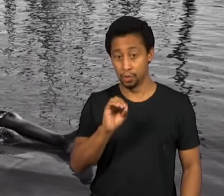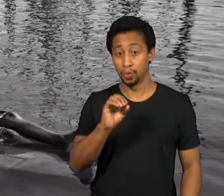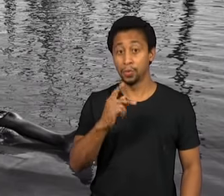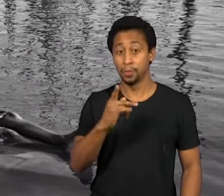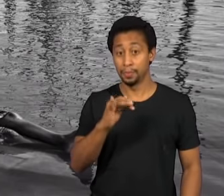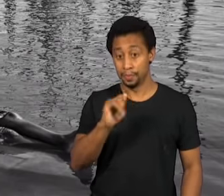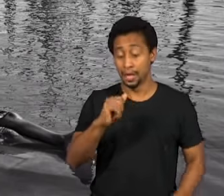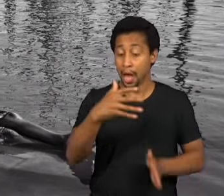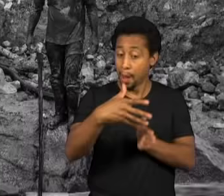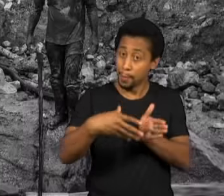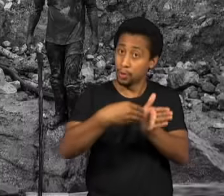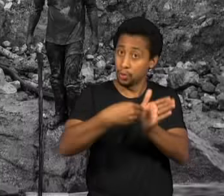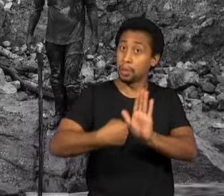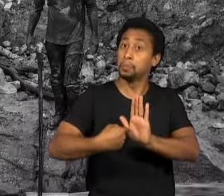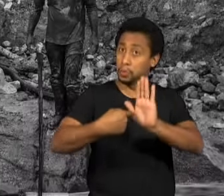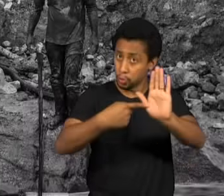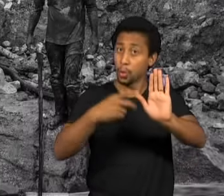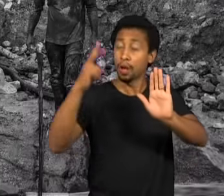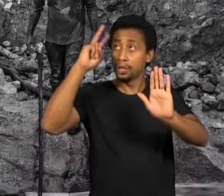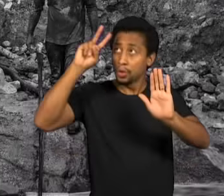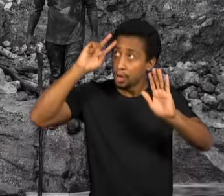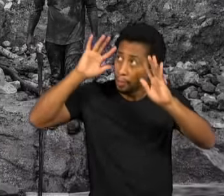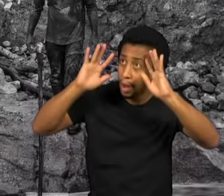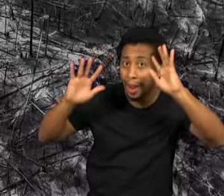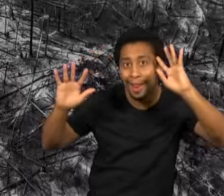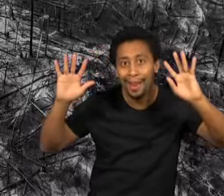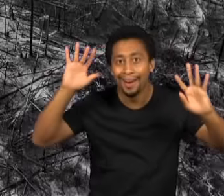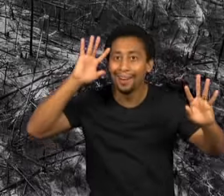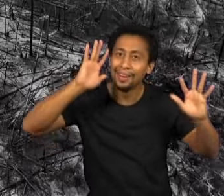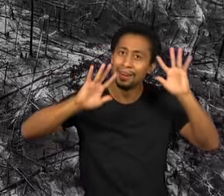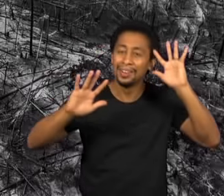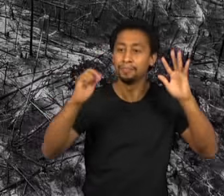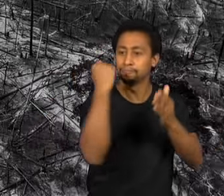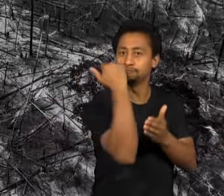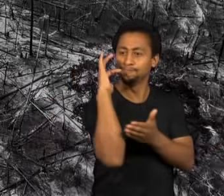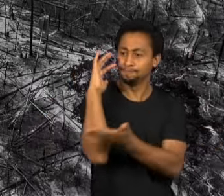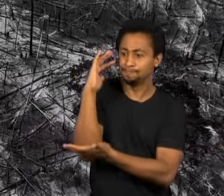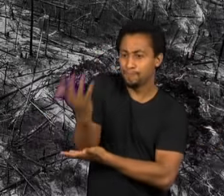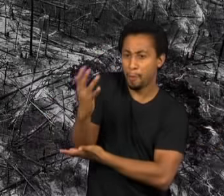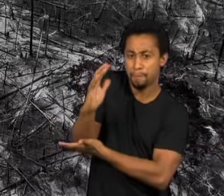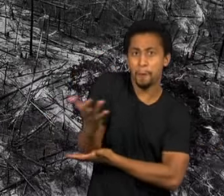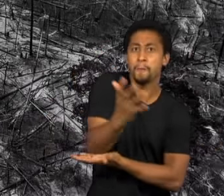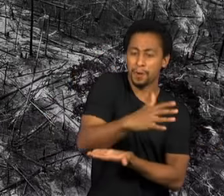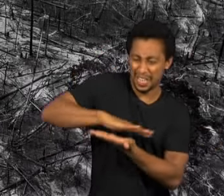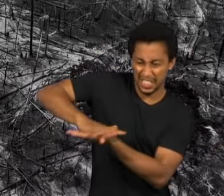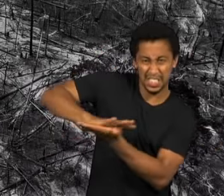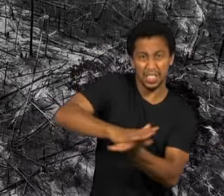Panos Pictures, que documentam a destruição da floresta tropical.